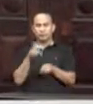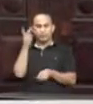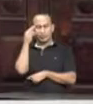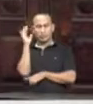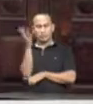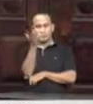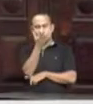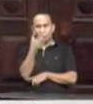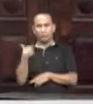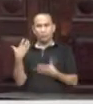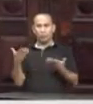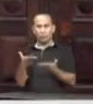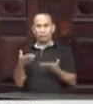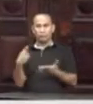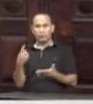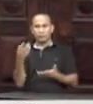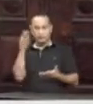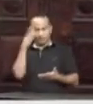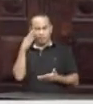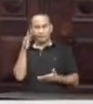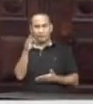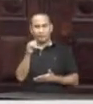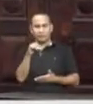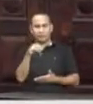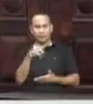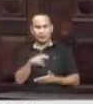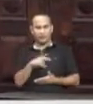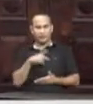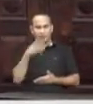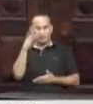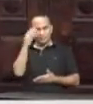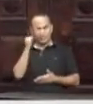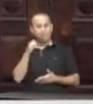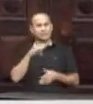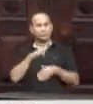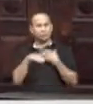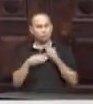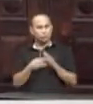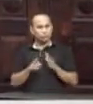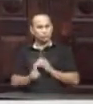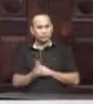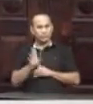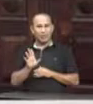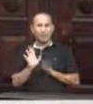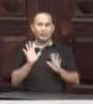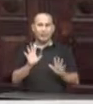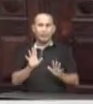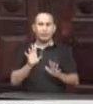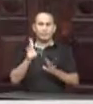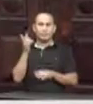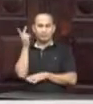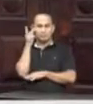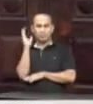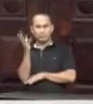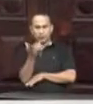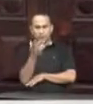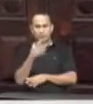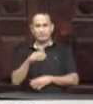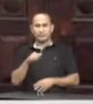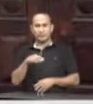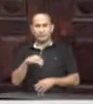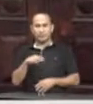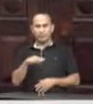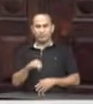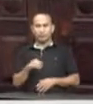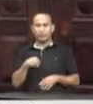nós sabemos que o FECAM virou uma miragem. Ele serve para tudo, menos para o meio ambiente e o saneamento. E o que eu